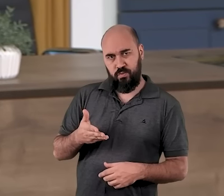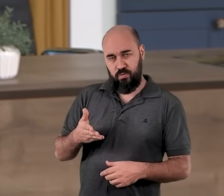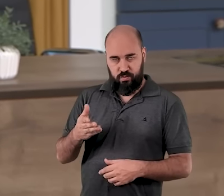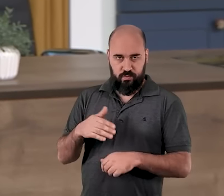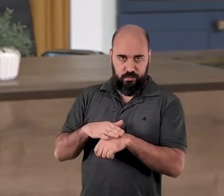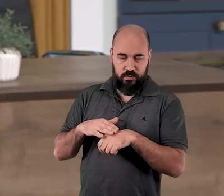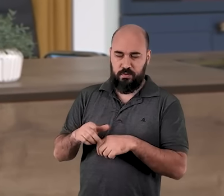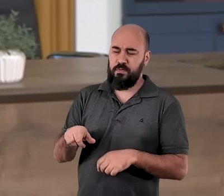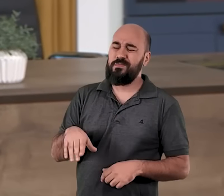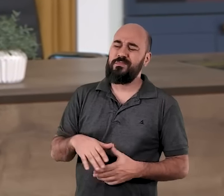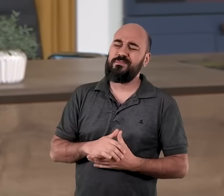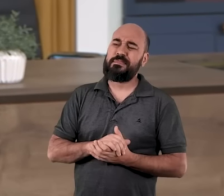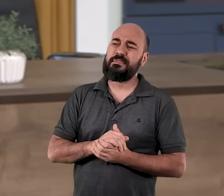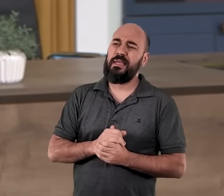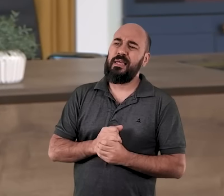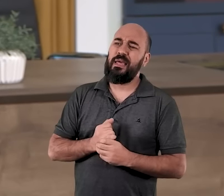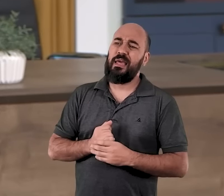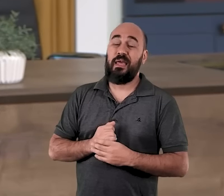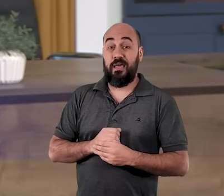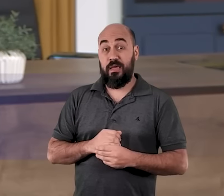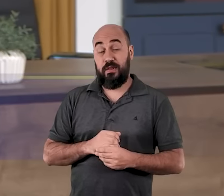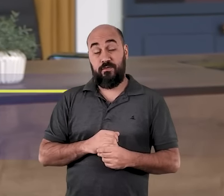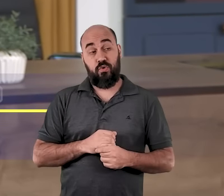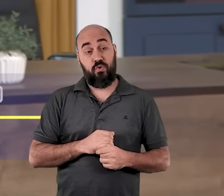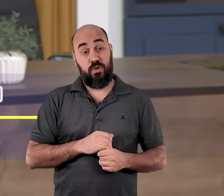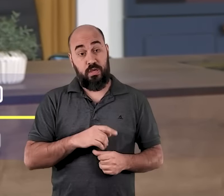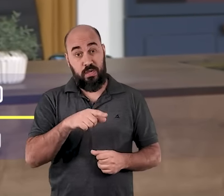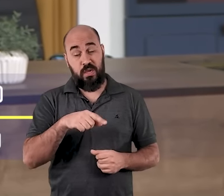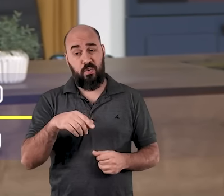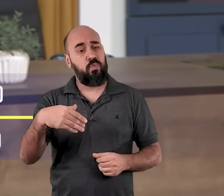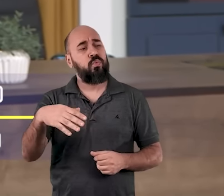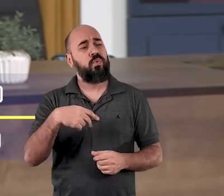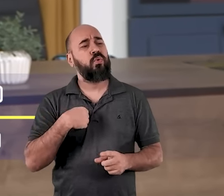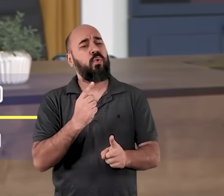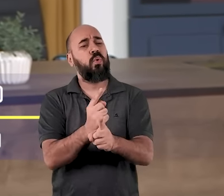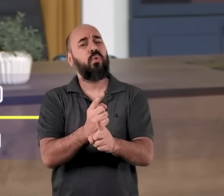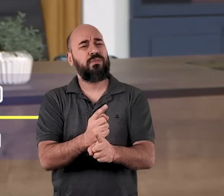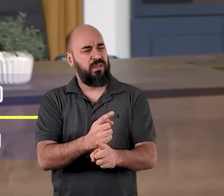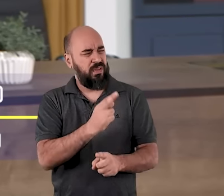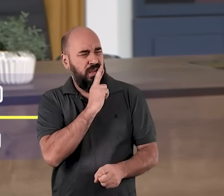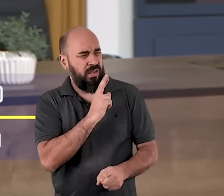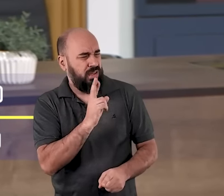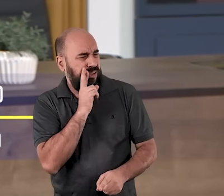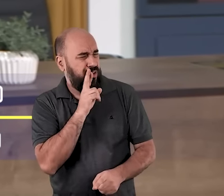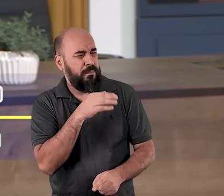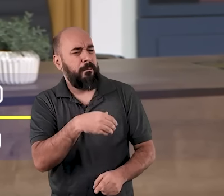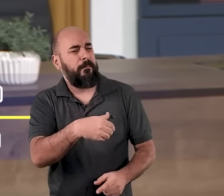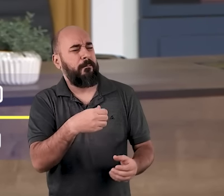Gilson, há pouco eu encontrei ali no refeitório lá do local onde nós estávamos, no restaurante, ele disse, eu